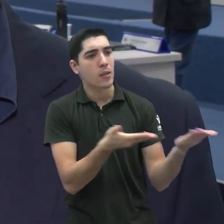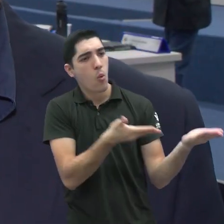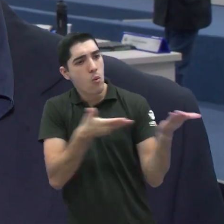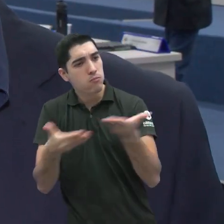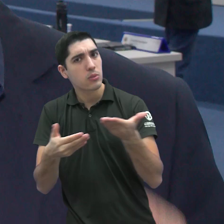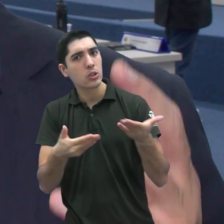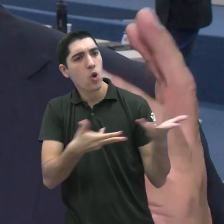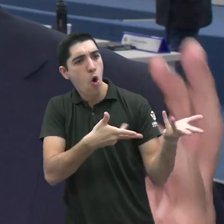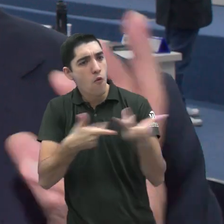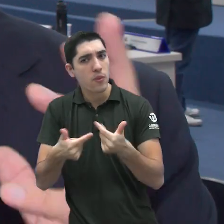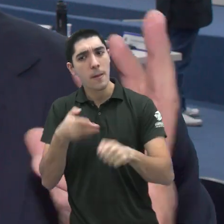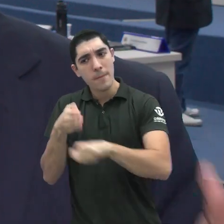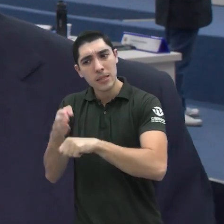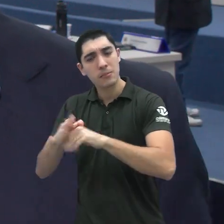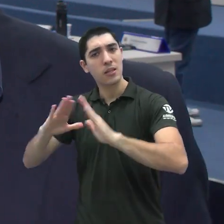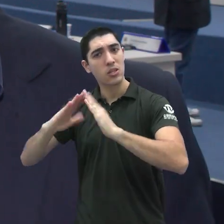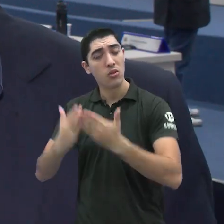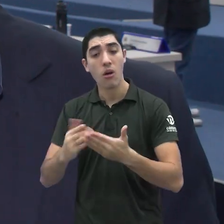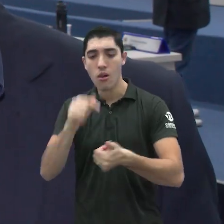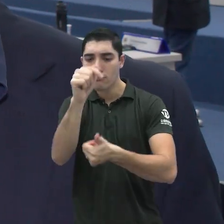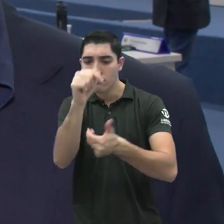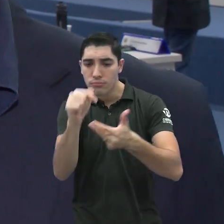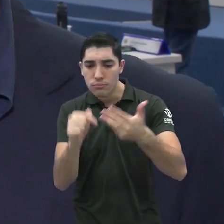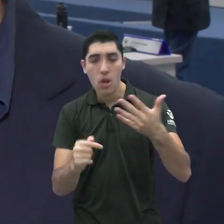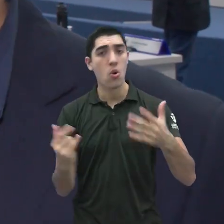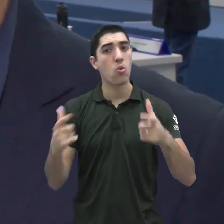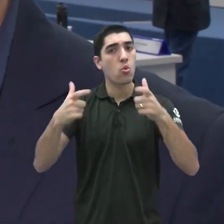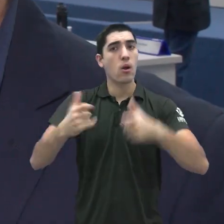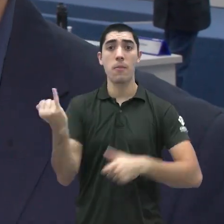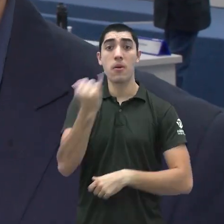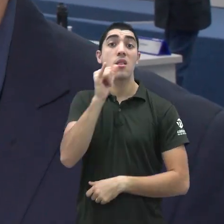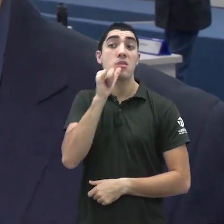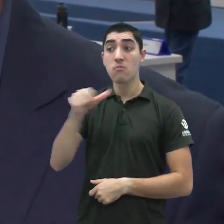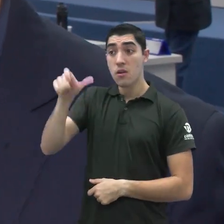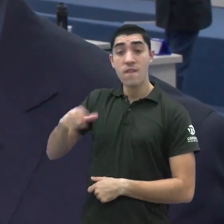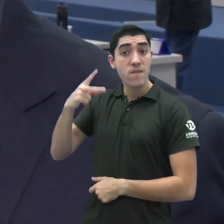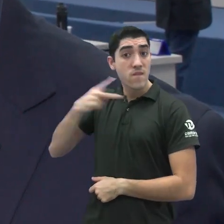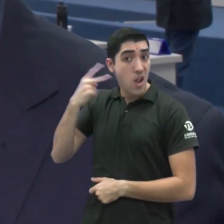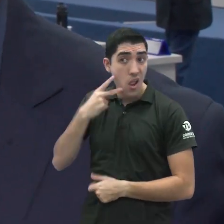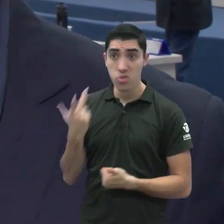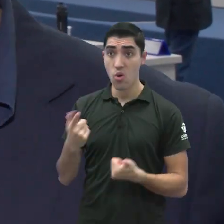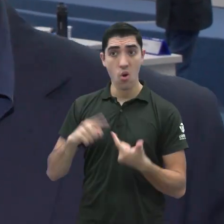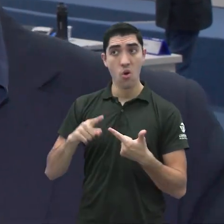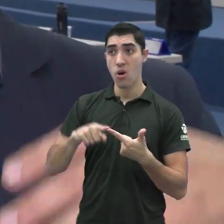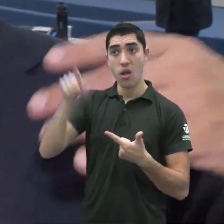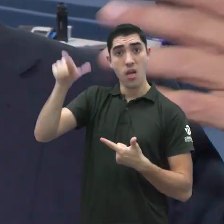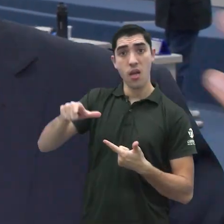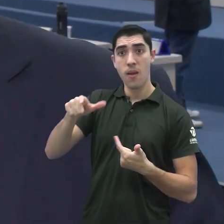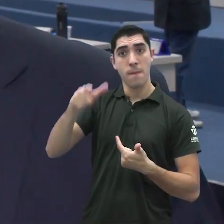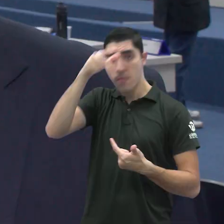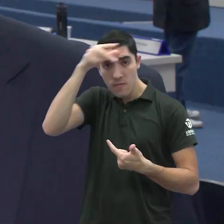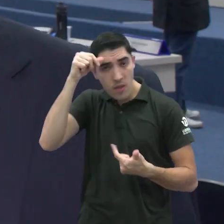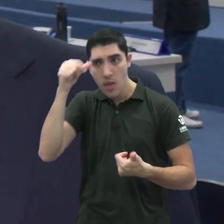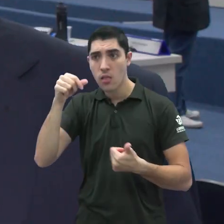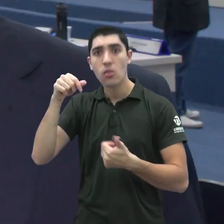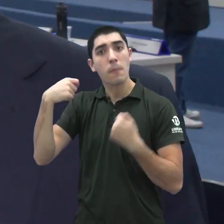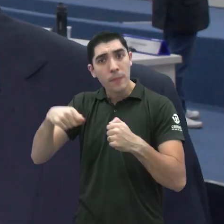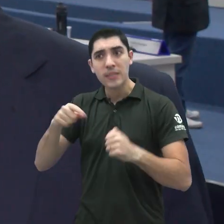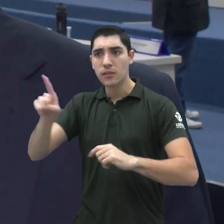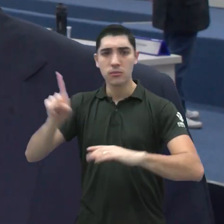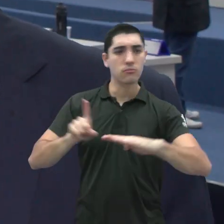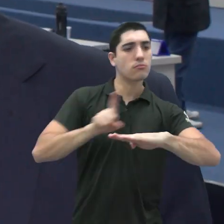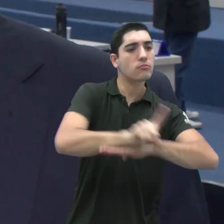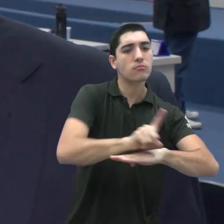núcleo escolar. É ali o ambiente favorável. Levar políticos, vereadores, levar pessoas que